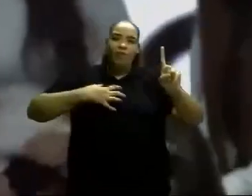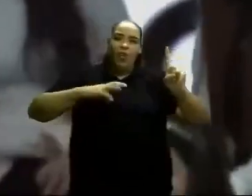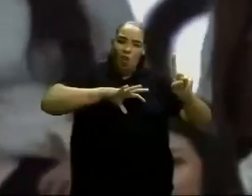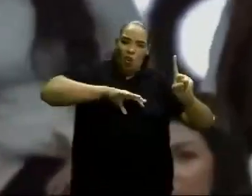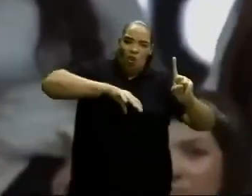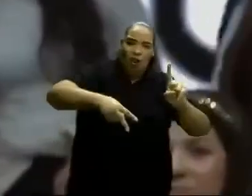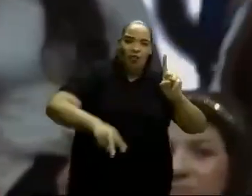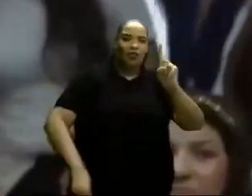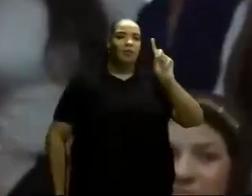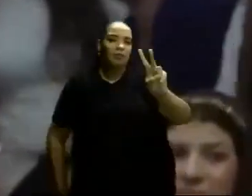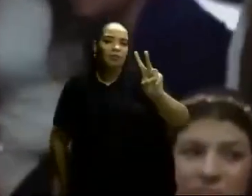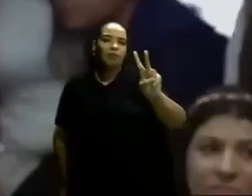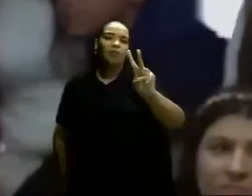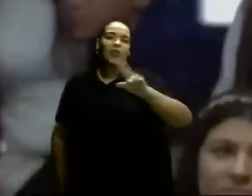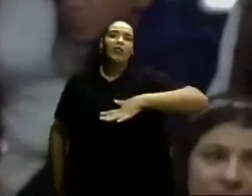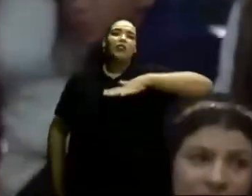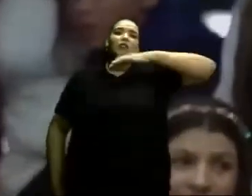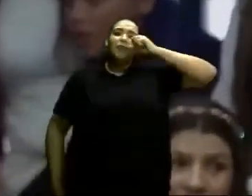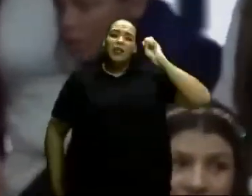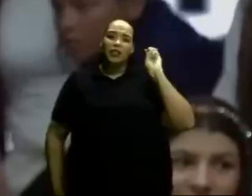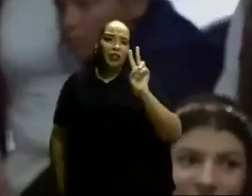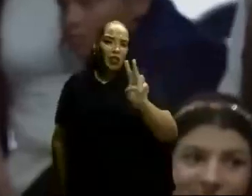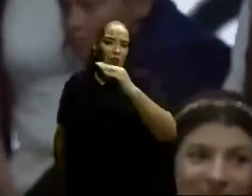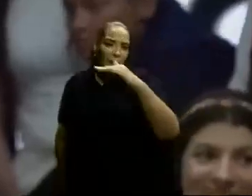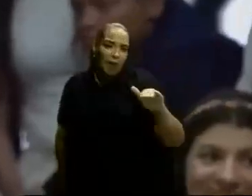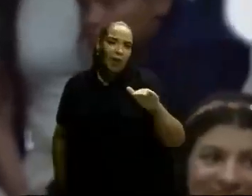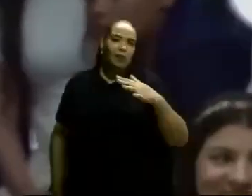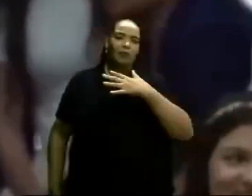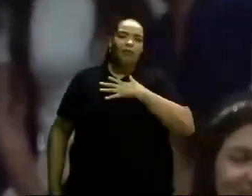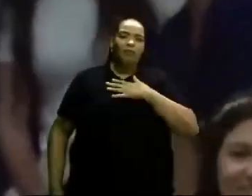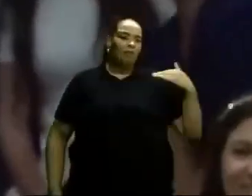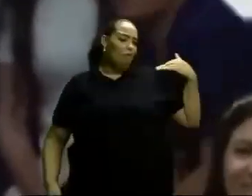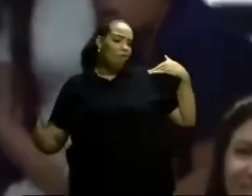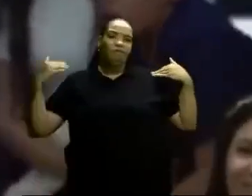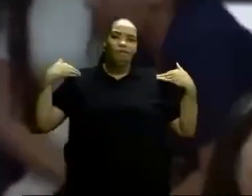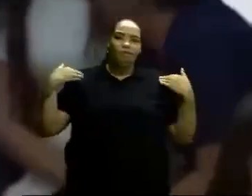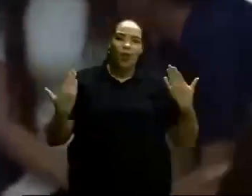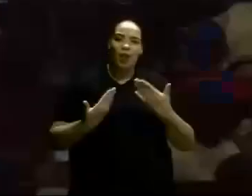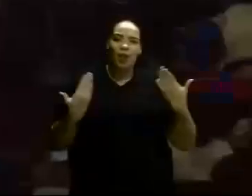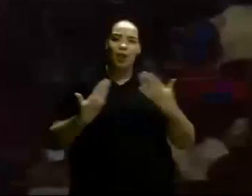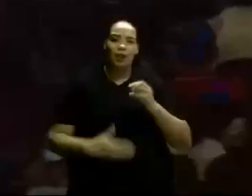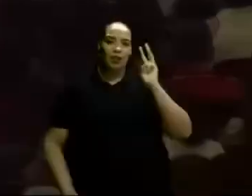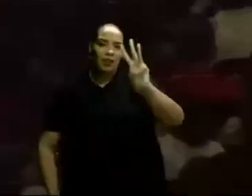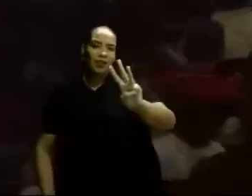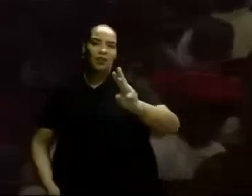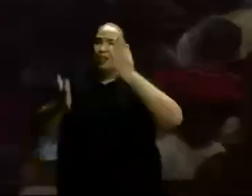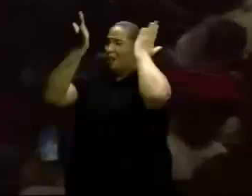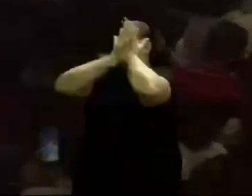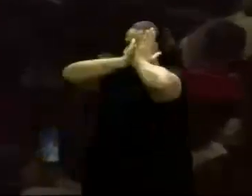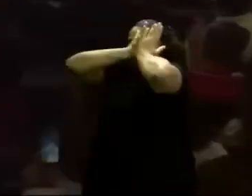cadeira. 2, respira bem fundo. 2,5, bota a mão no ombro de alguém agora. 3,